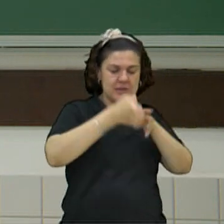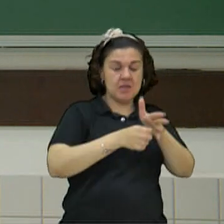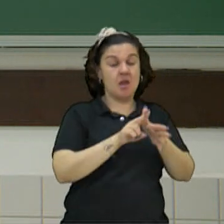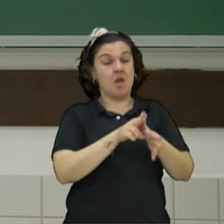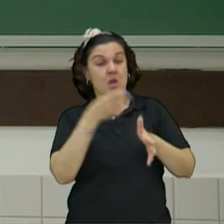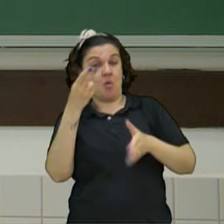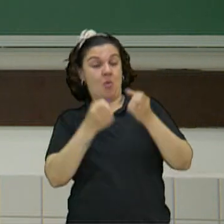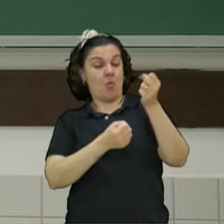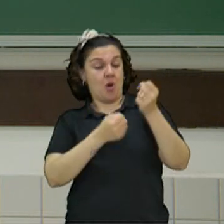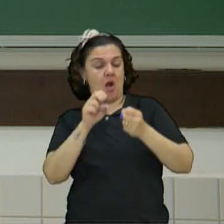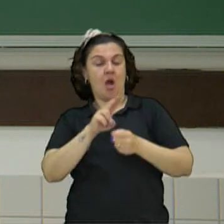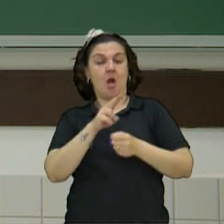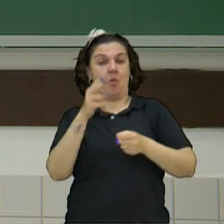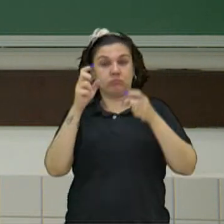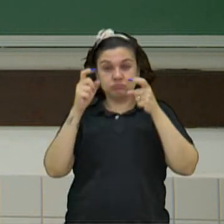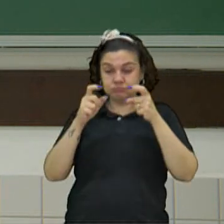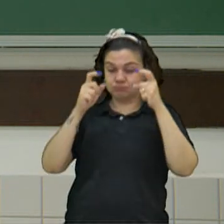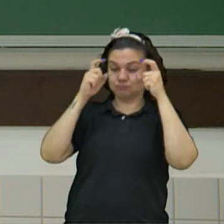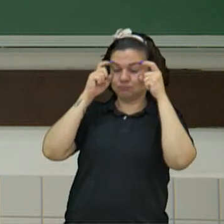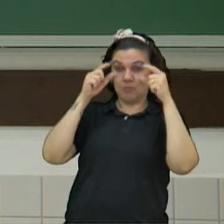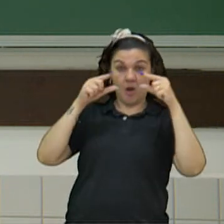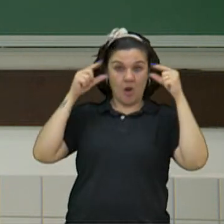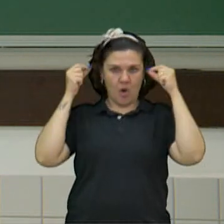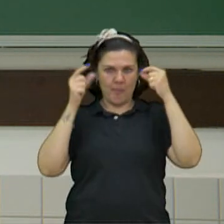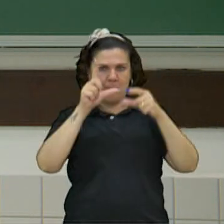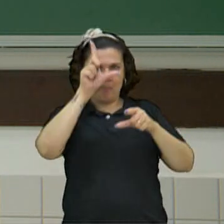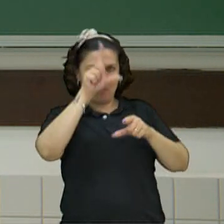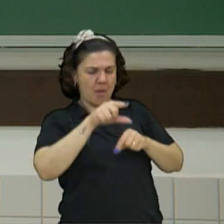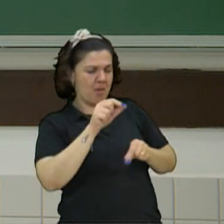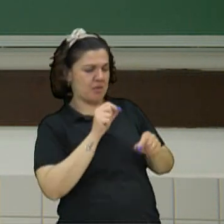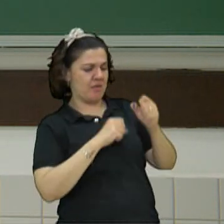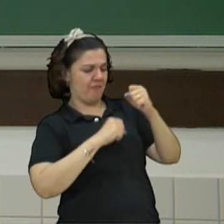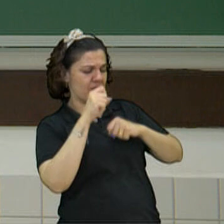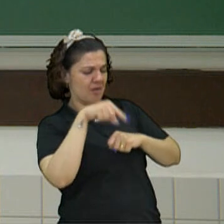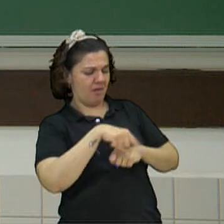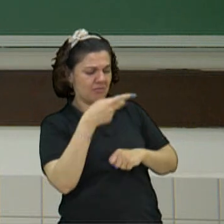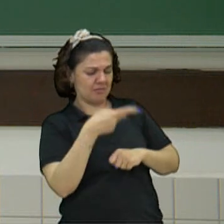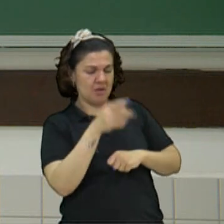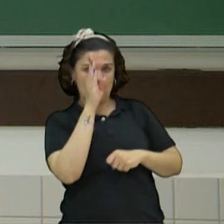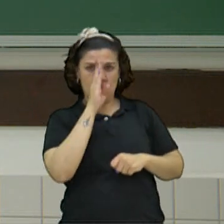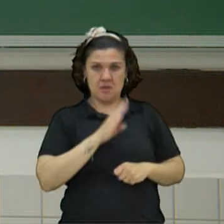de óculos mais barato do que se fosse fabricado dentro do Brasil.